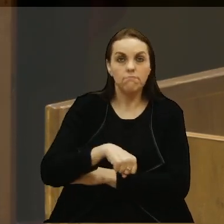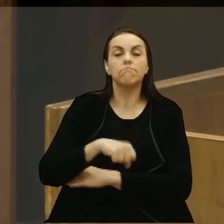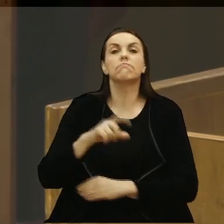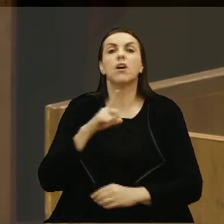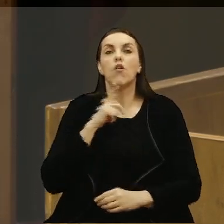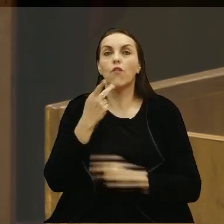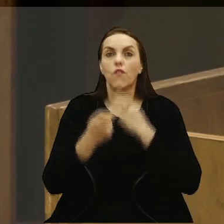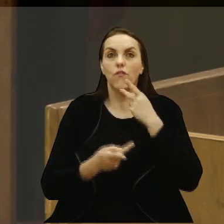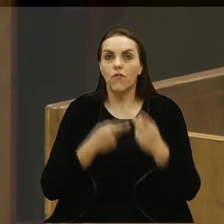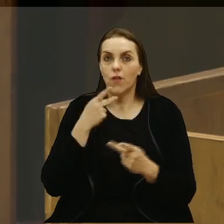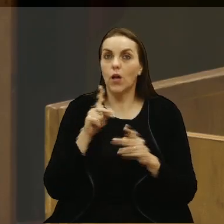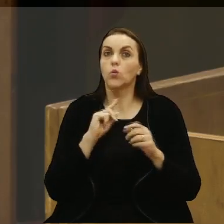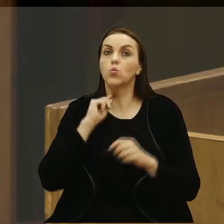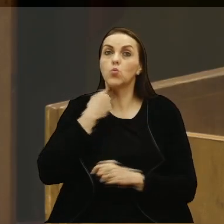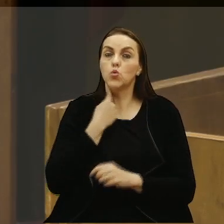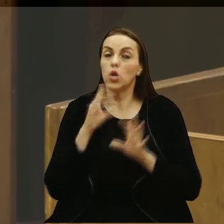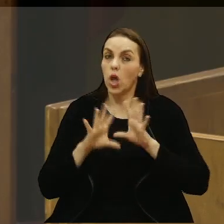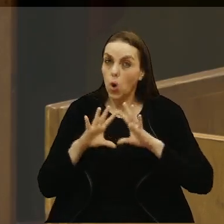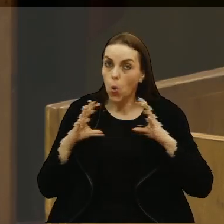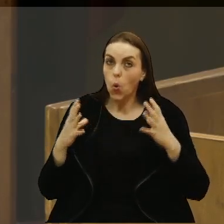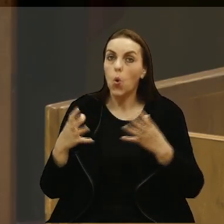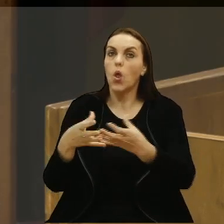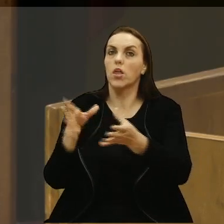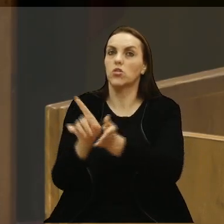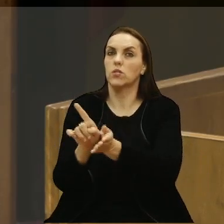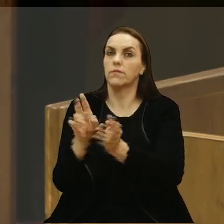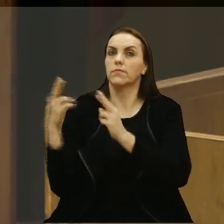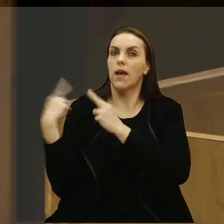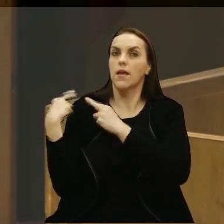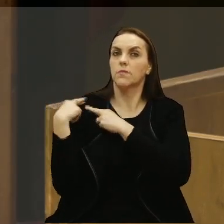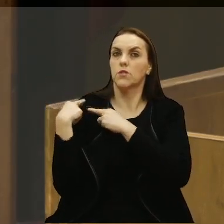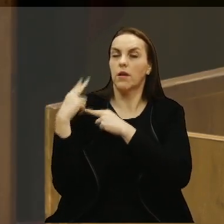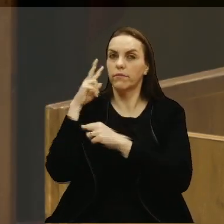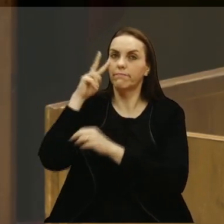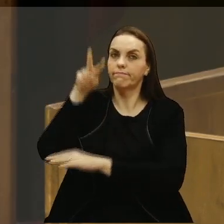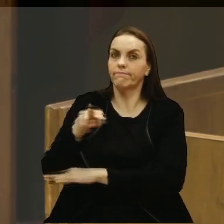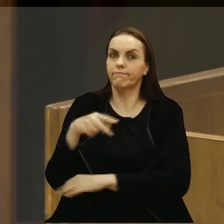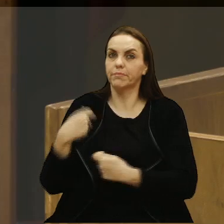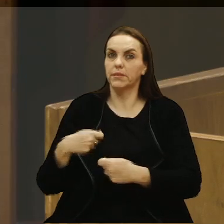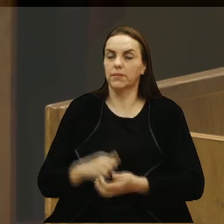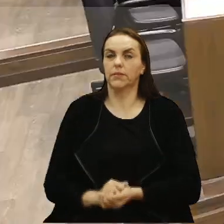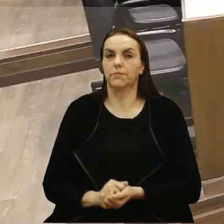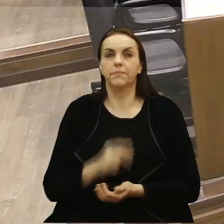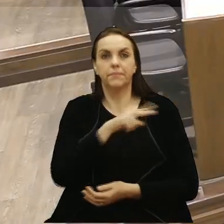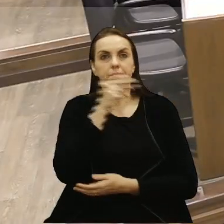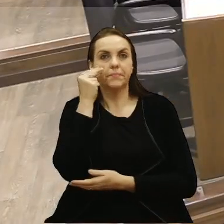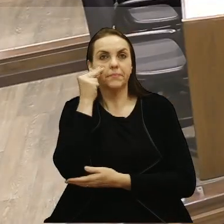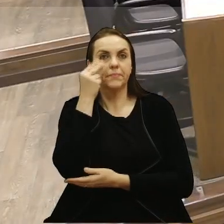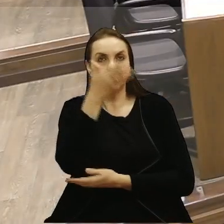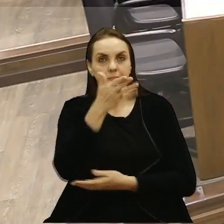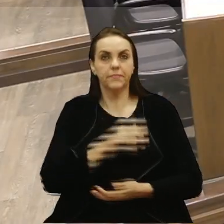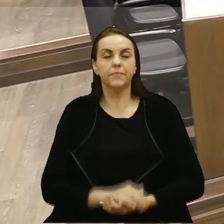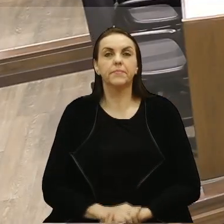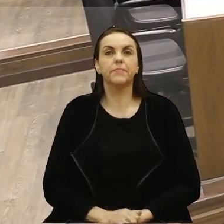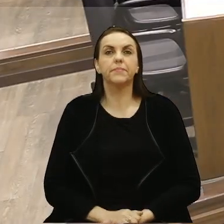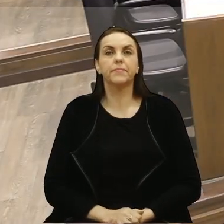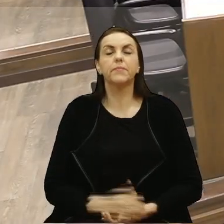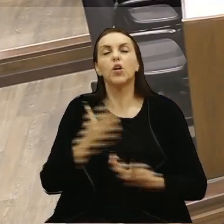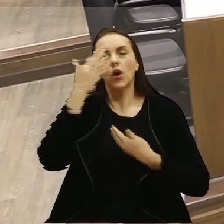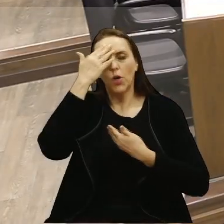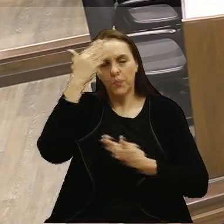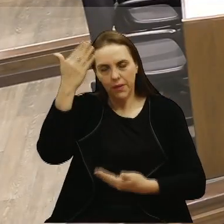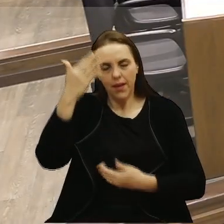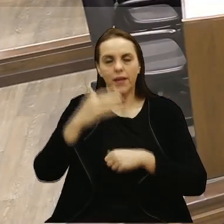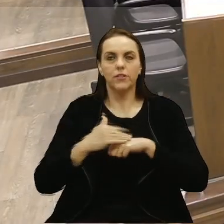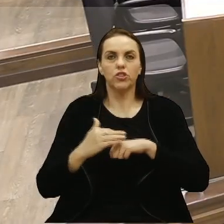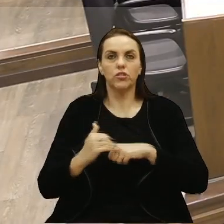sujeira, é uma sujeira coletiva, tem que ver quem são os responsáveis. Seu à parte, vereador Cláudio Libardi. Obrigado pela